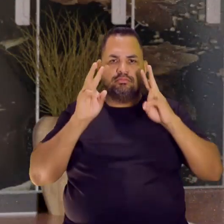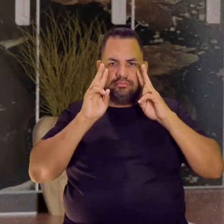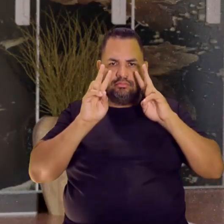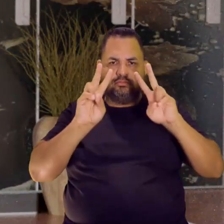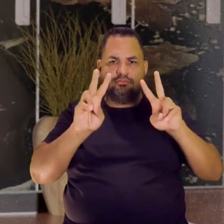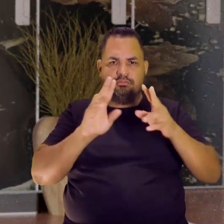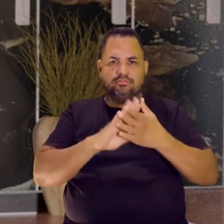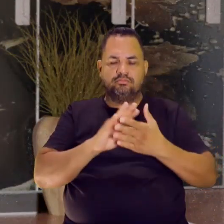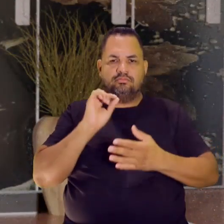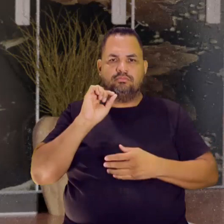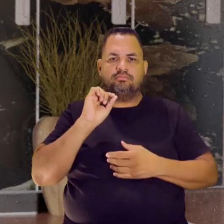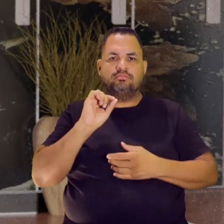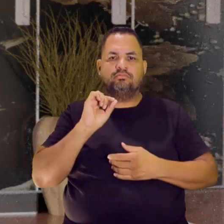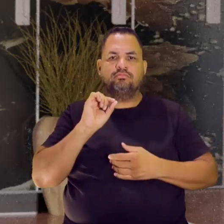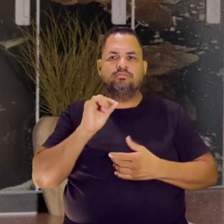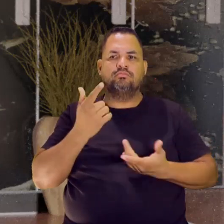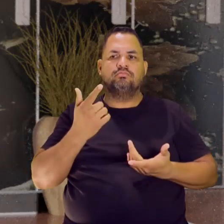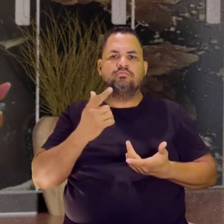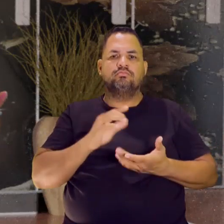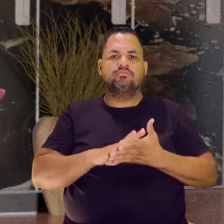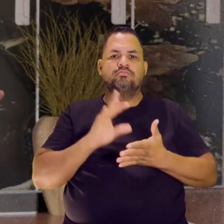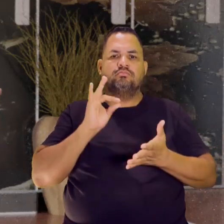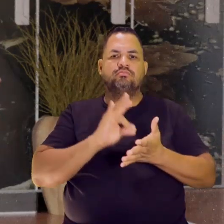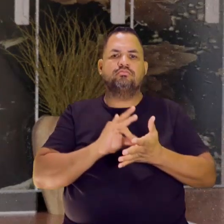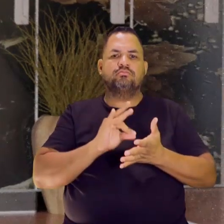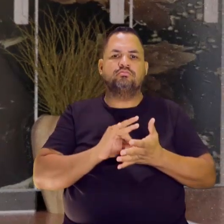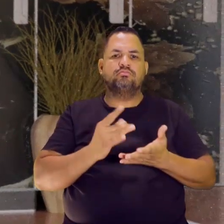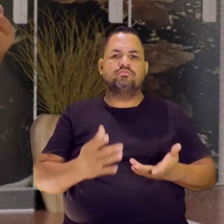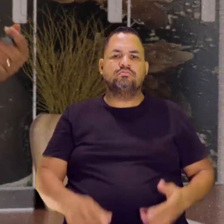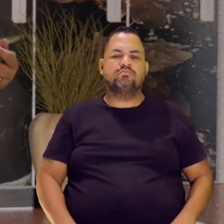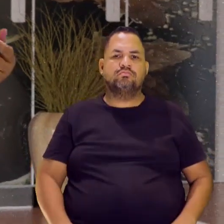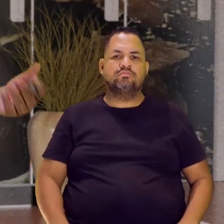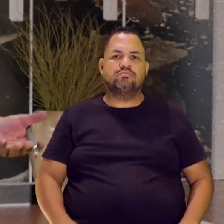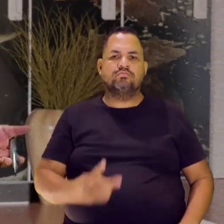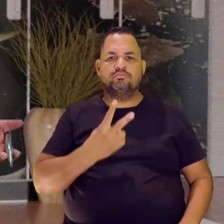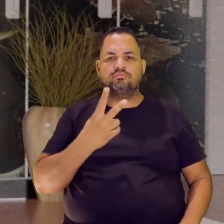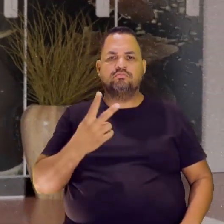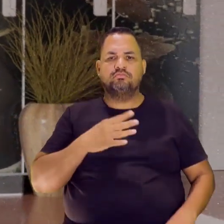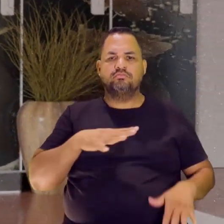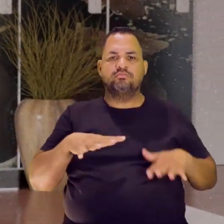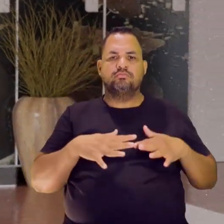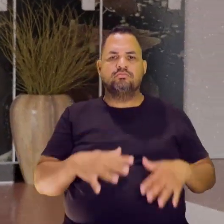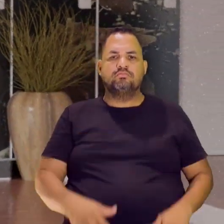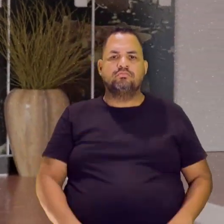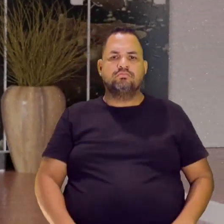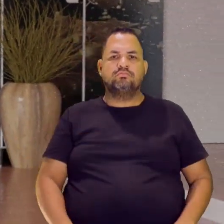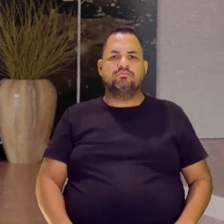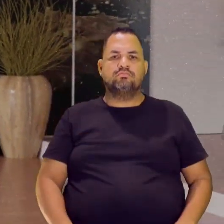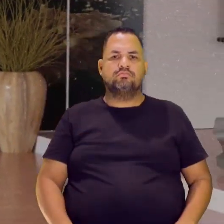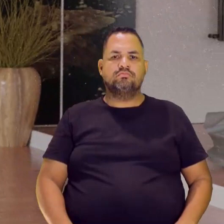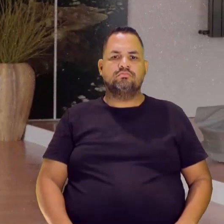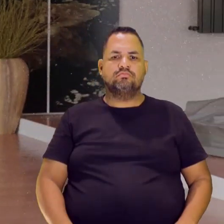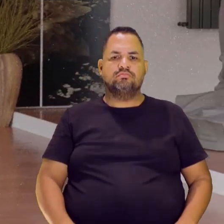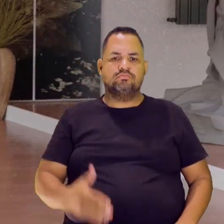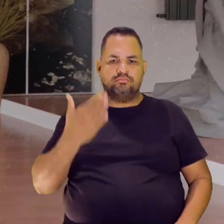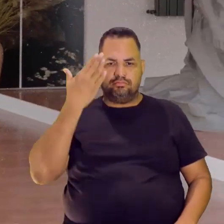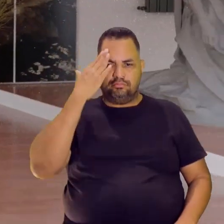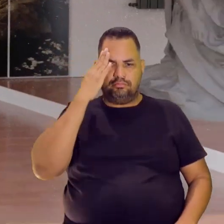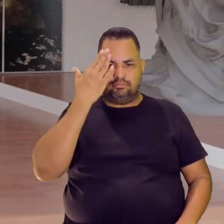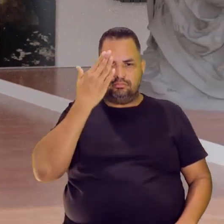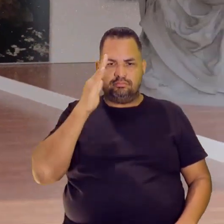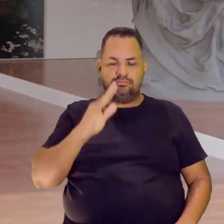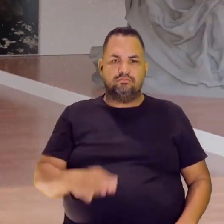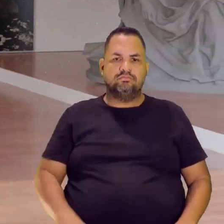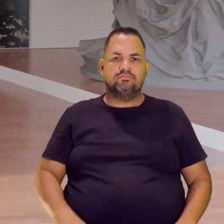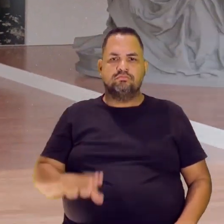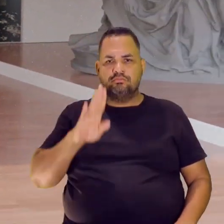visão sobre esses fatos, né? Sobre esses dois movimentos. Você vai entender